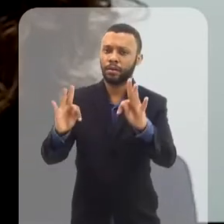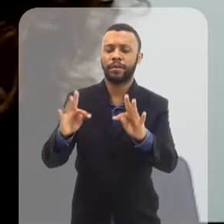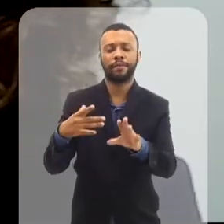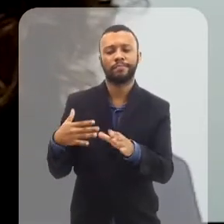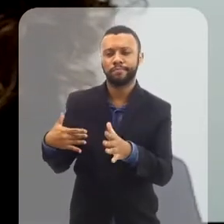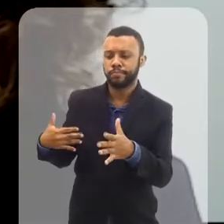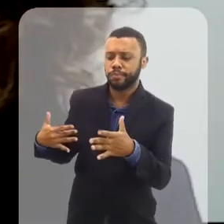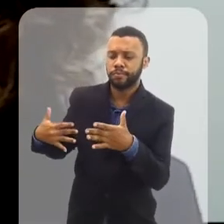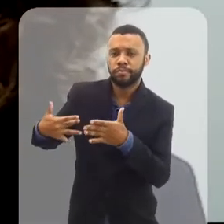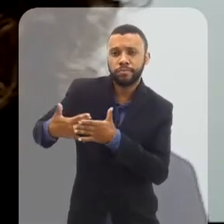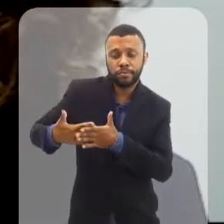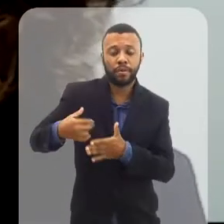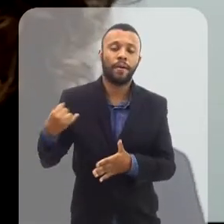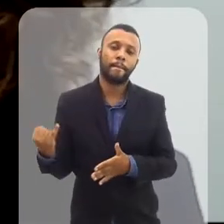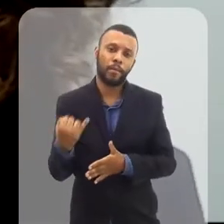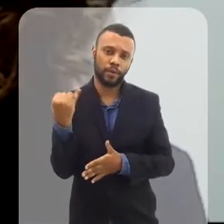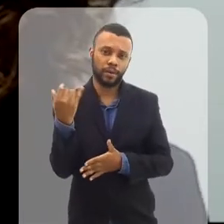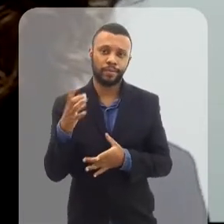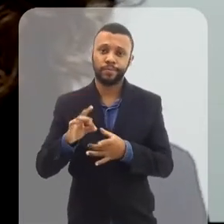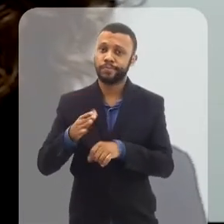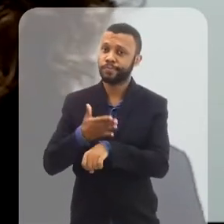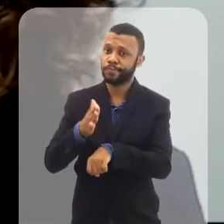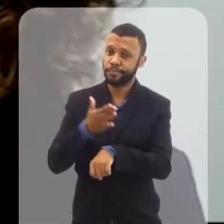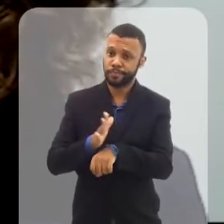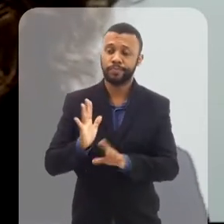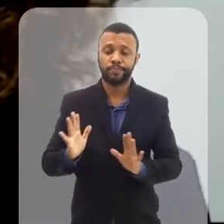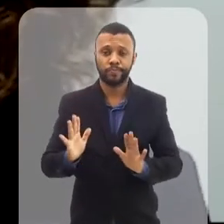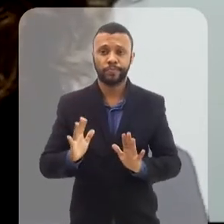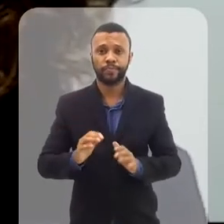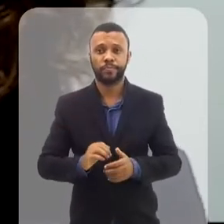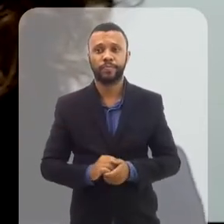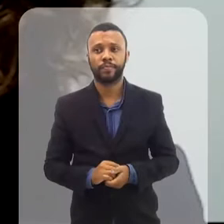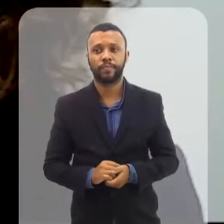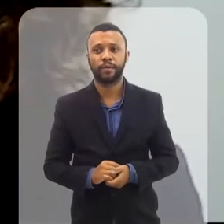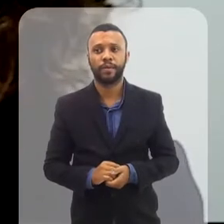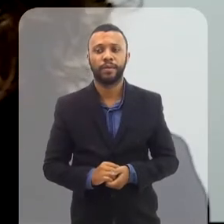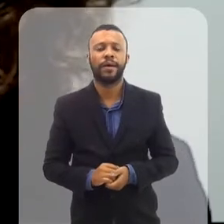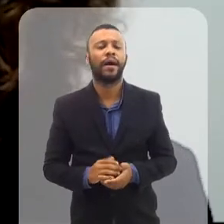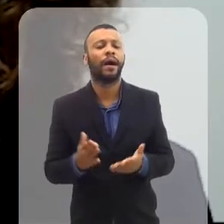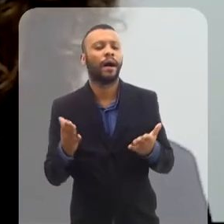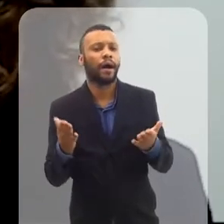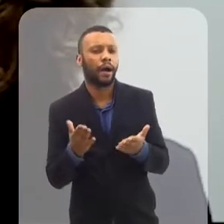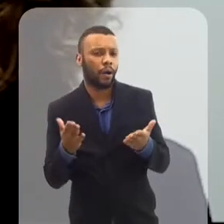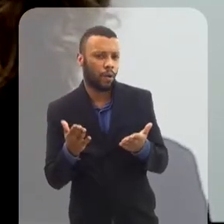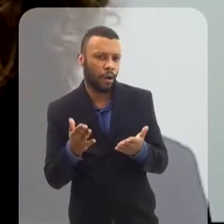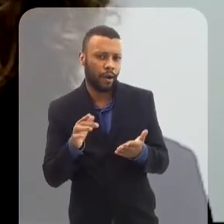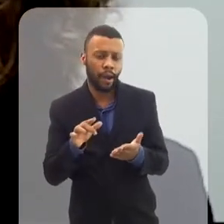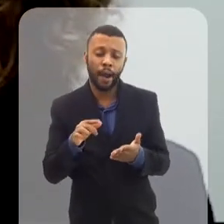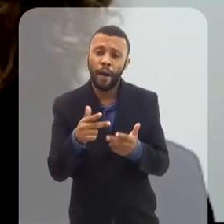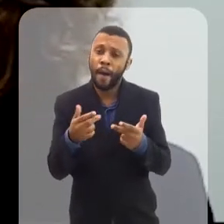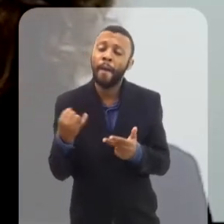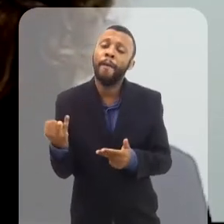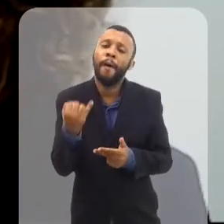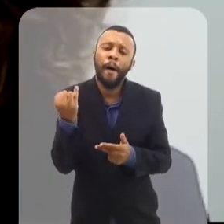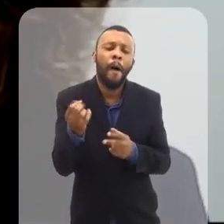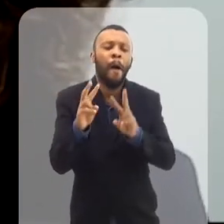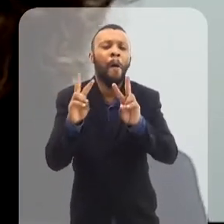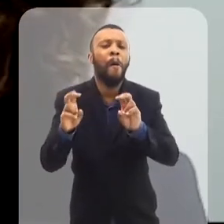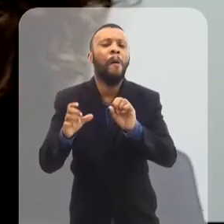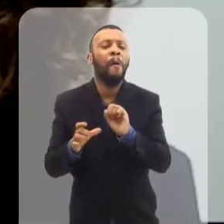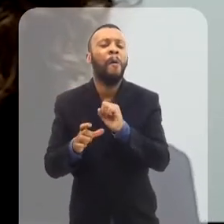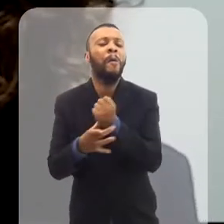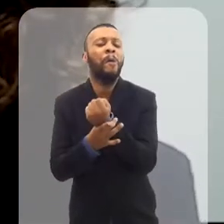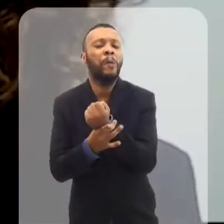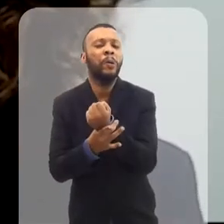que são necessários, né, serem colocados em prática. Um deles é a Lei Geral de Proteção de Dados. Queria que vocês comentassem um pouquinho sobre a questão da segurança